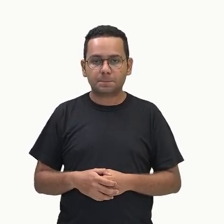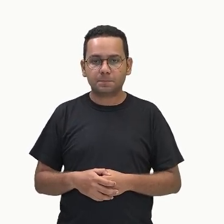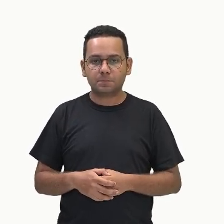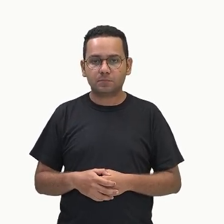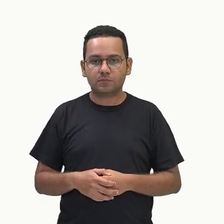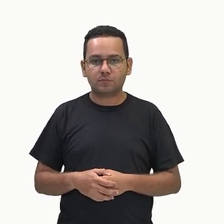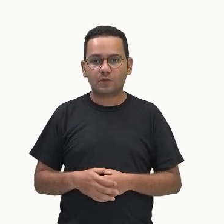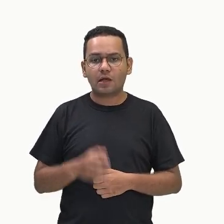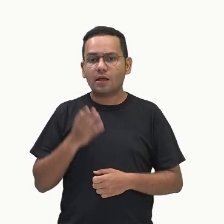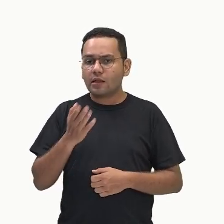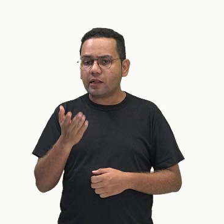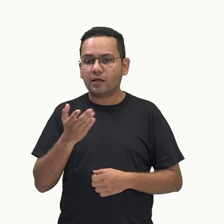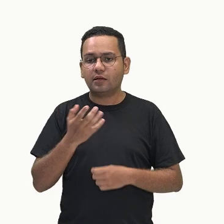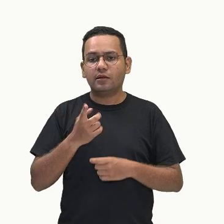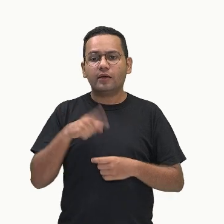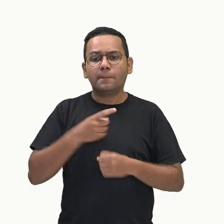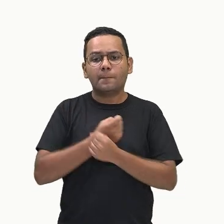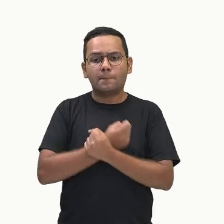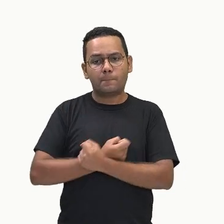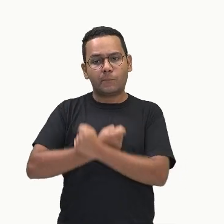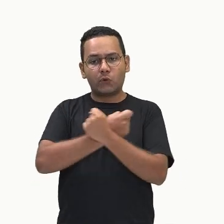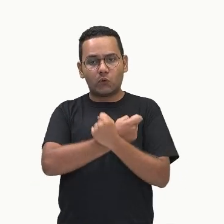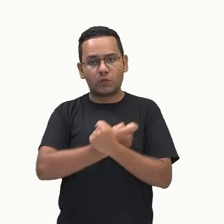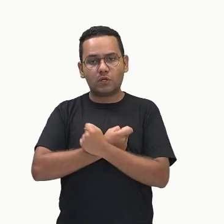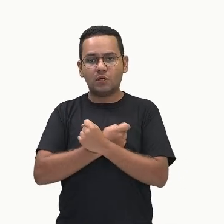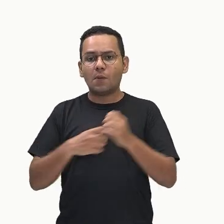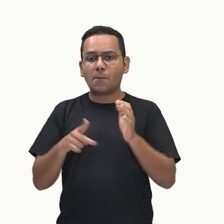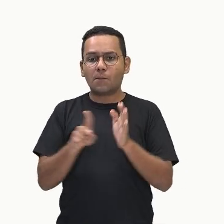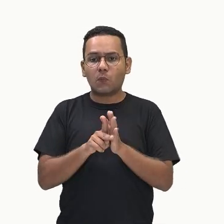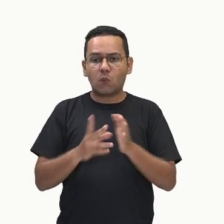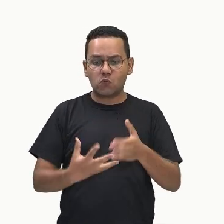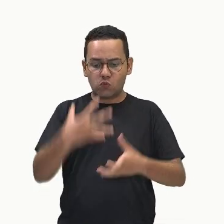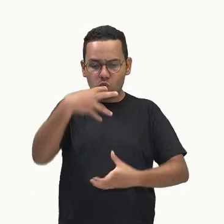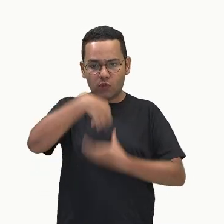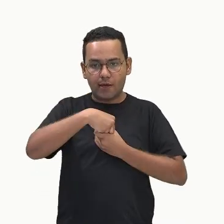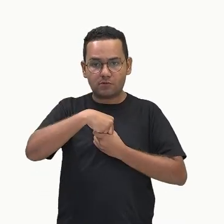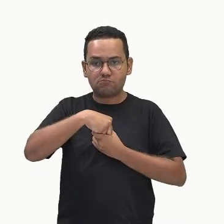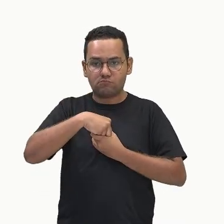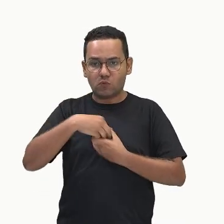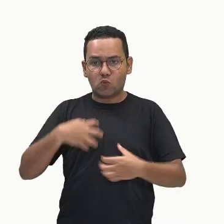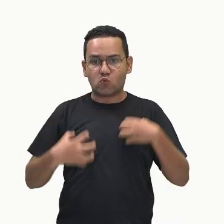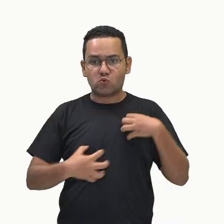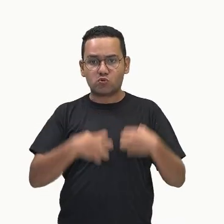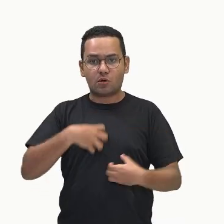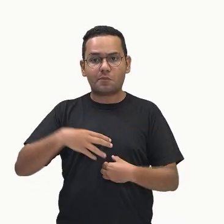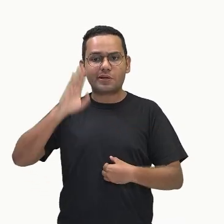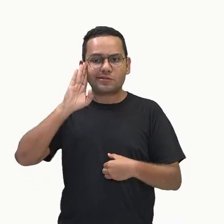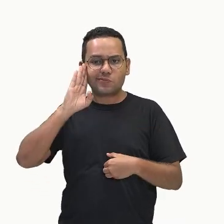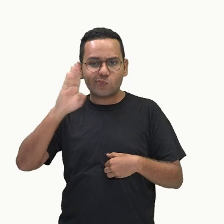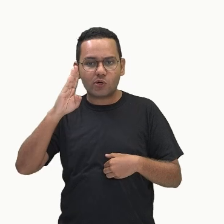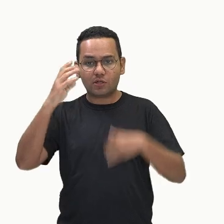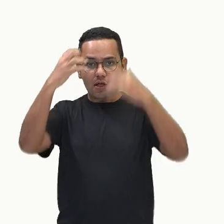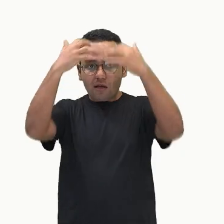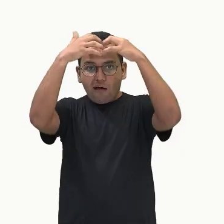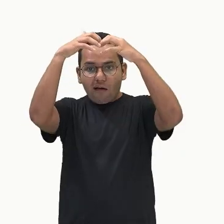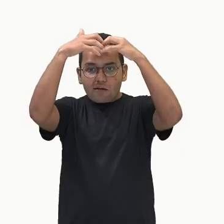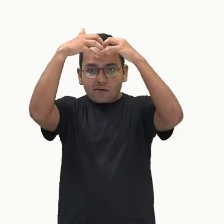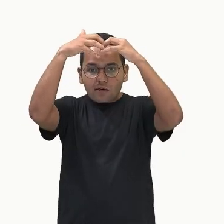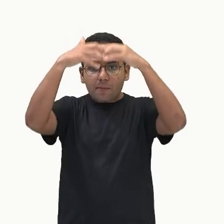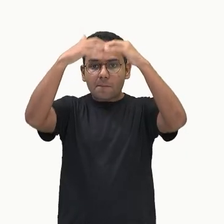por proteger o quê? Os nossos órgãos vitais, certo? No crânio nós vamos ter o